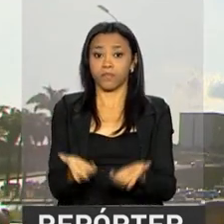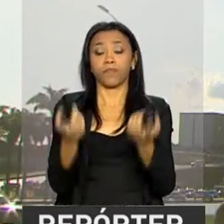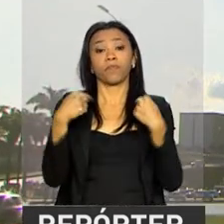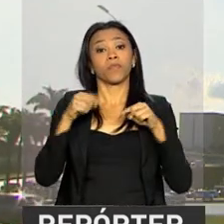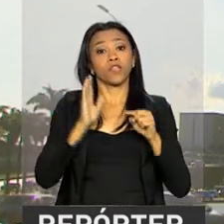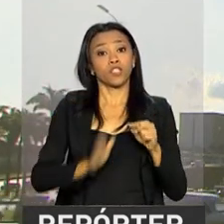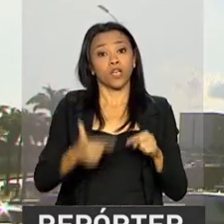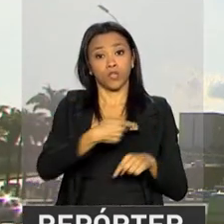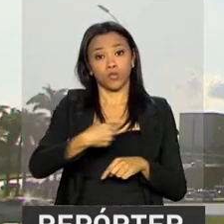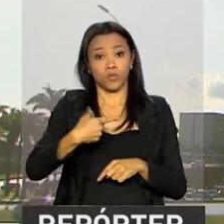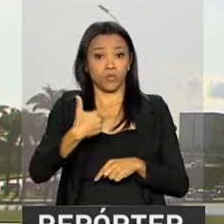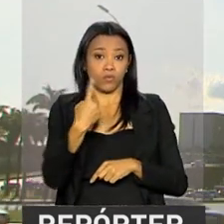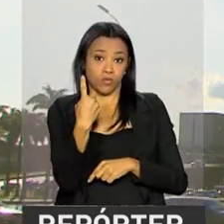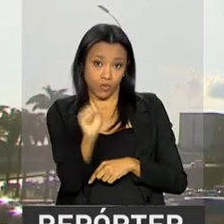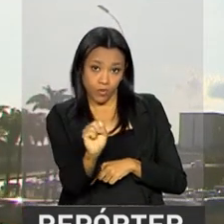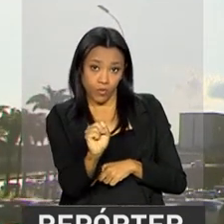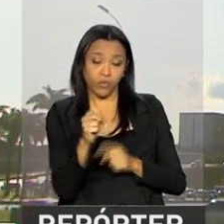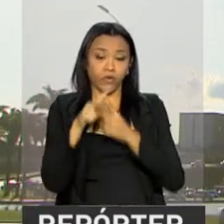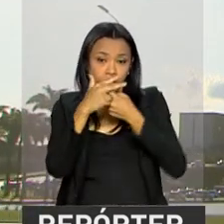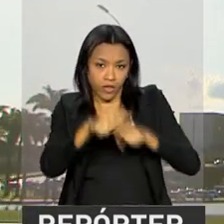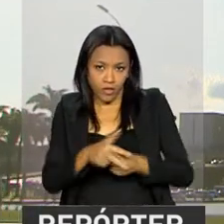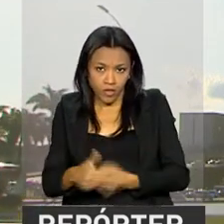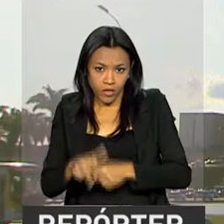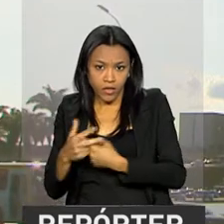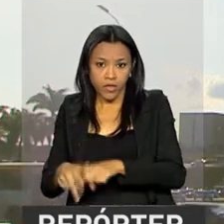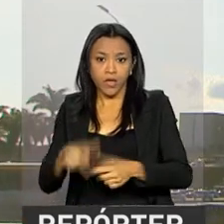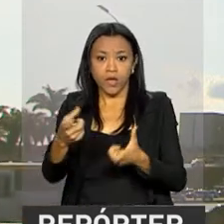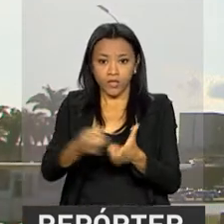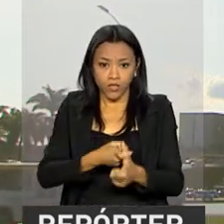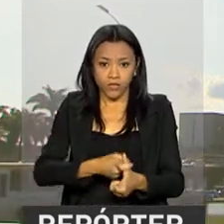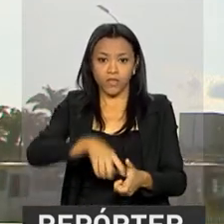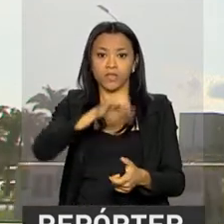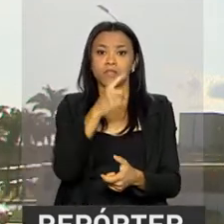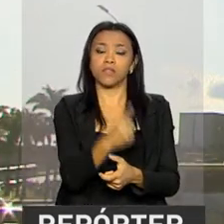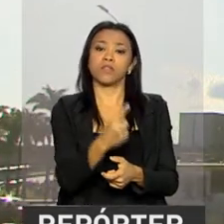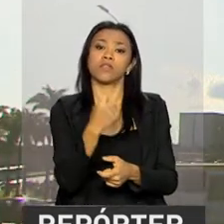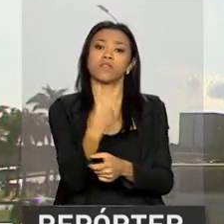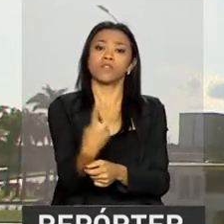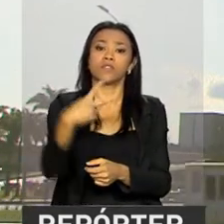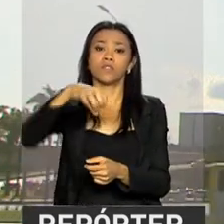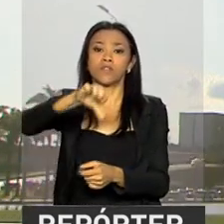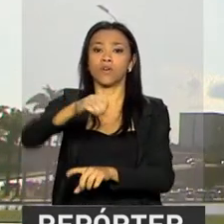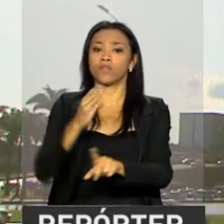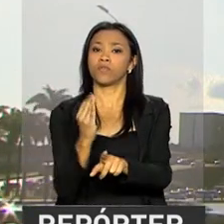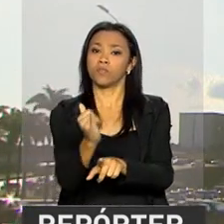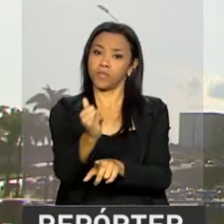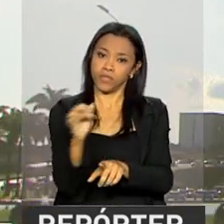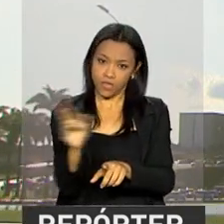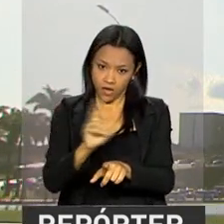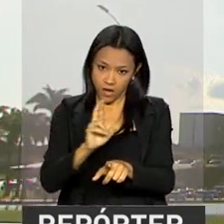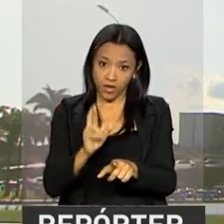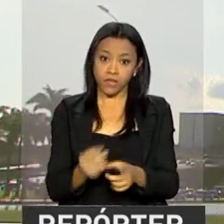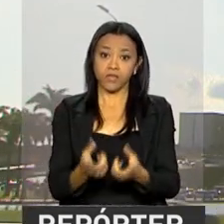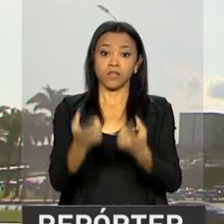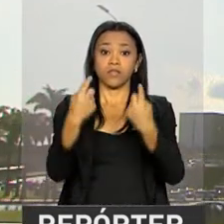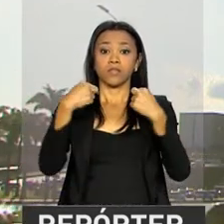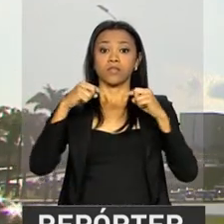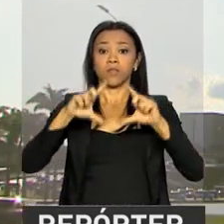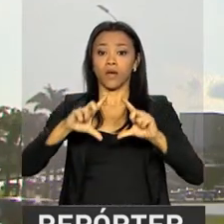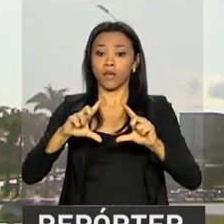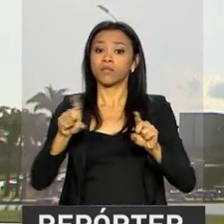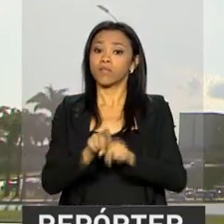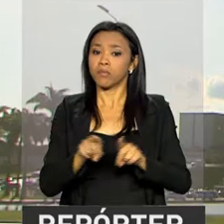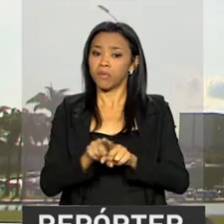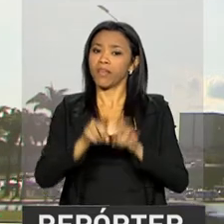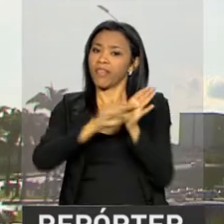de 2018 foi revisada de um déficit de 129 bilhões de reais para um saldo